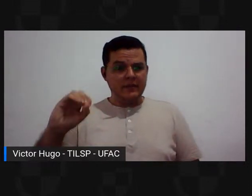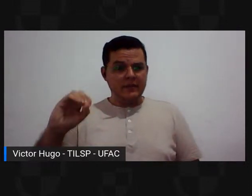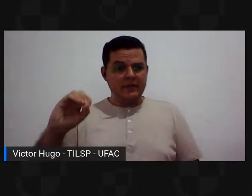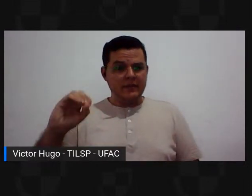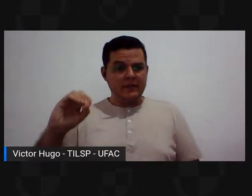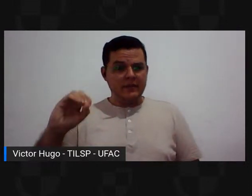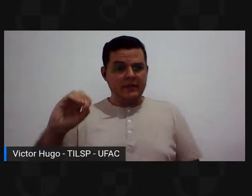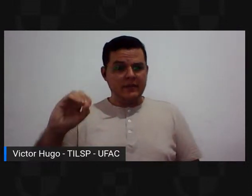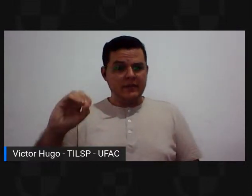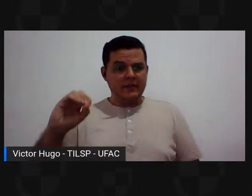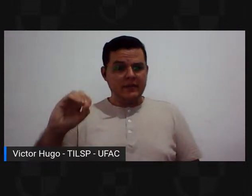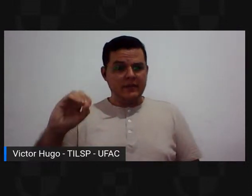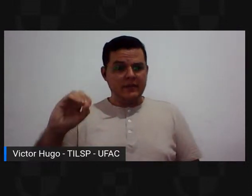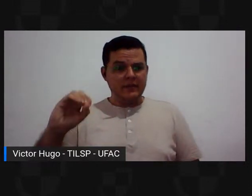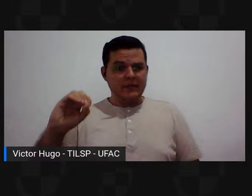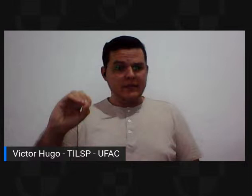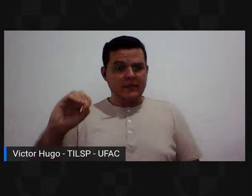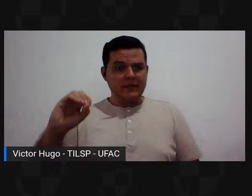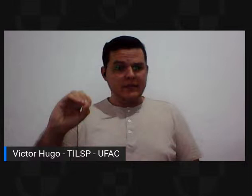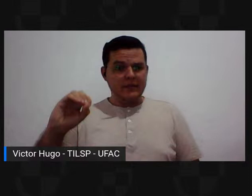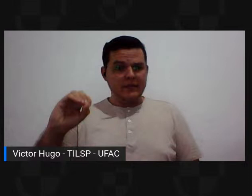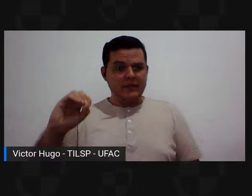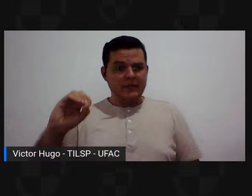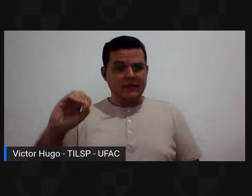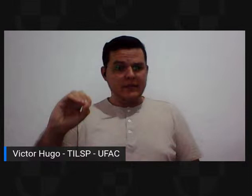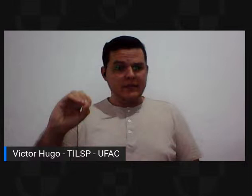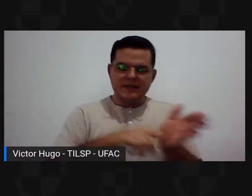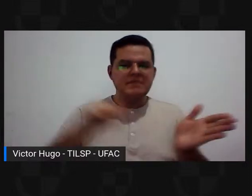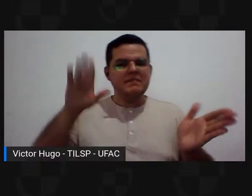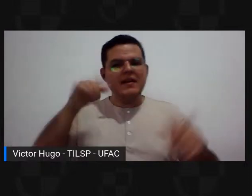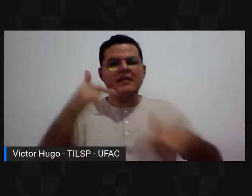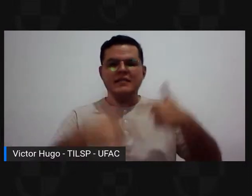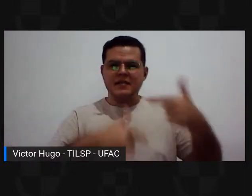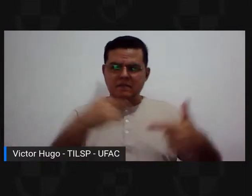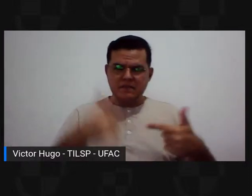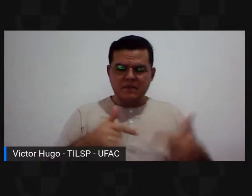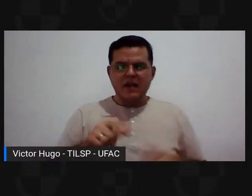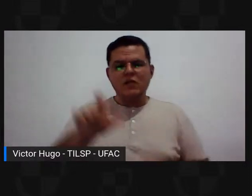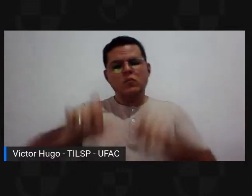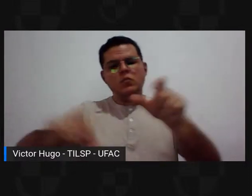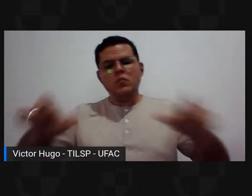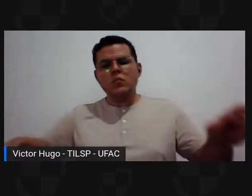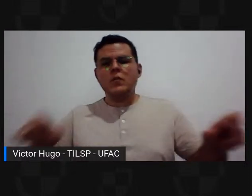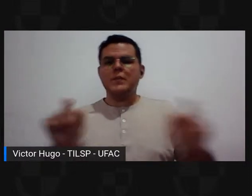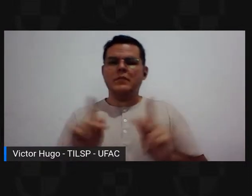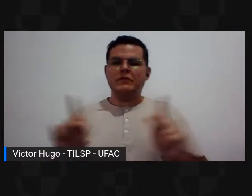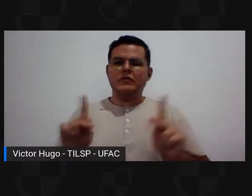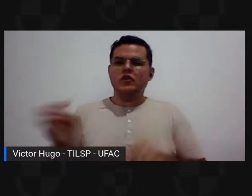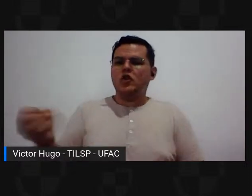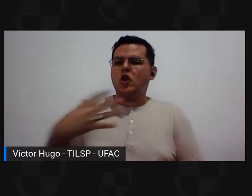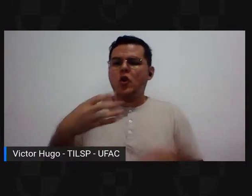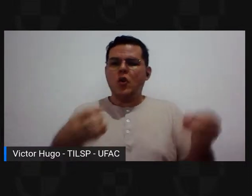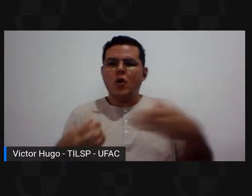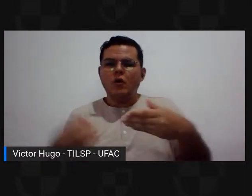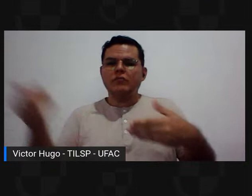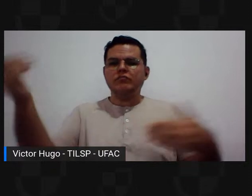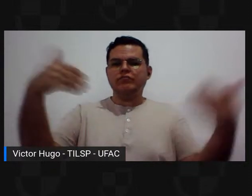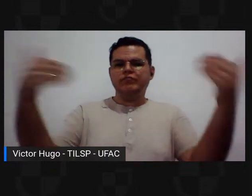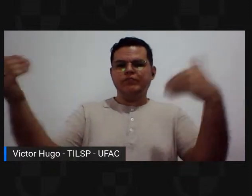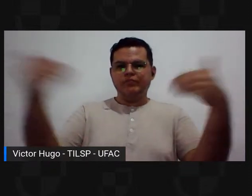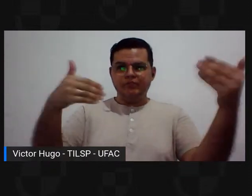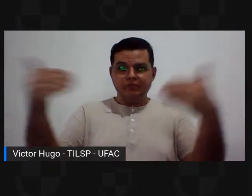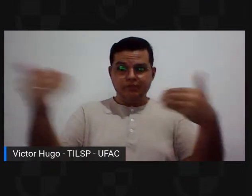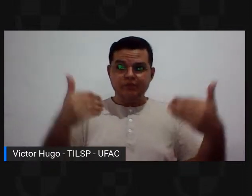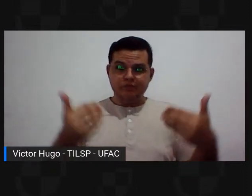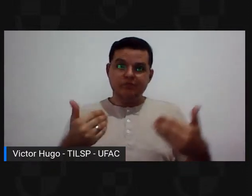e será feita ainda com novos professores vindo de vários lugares que estão assumindo